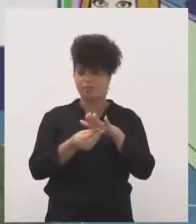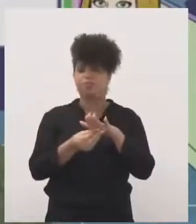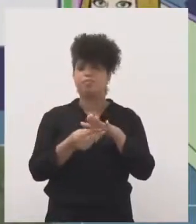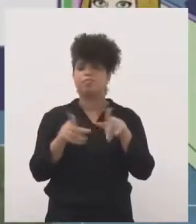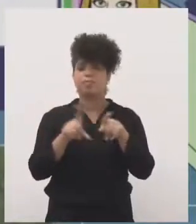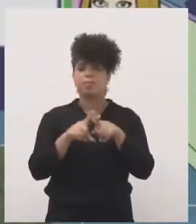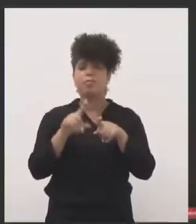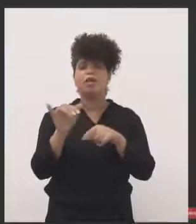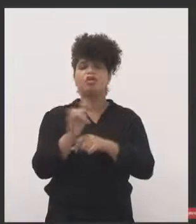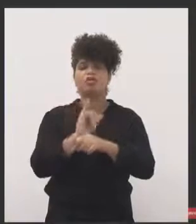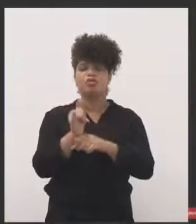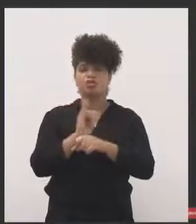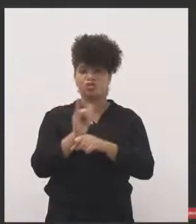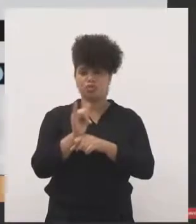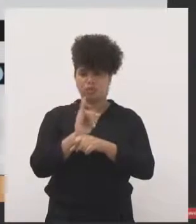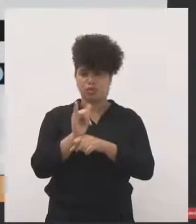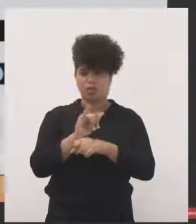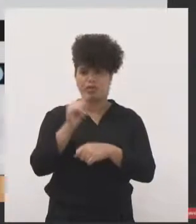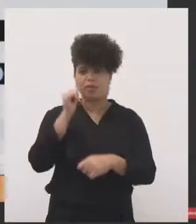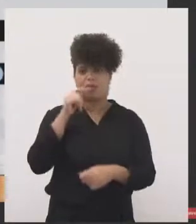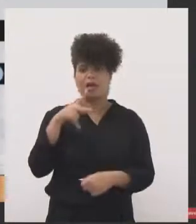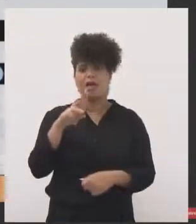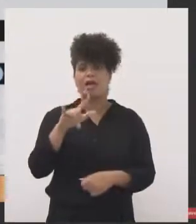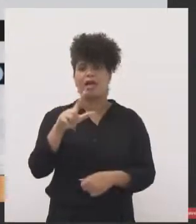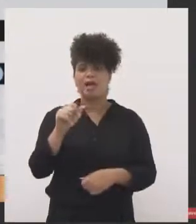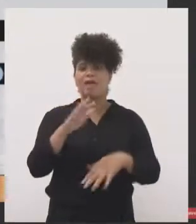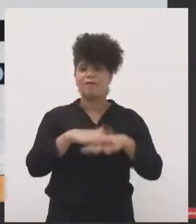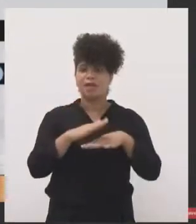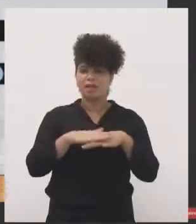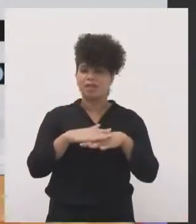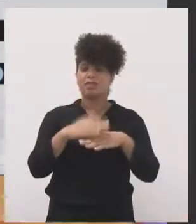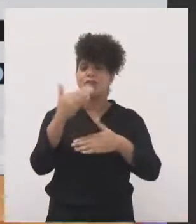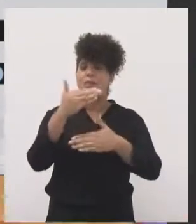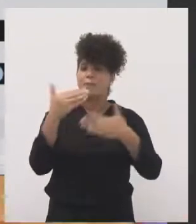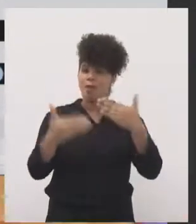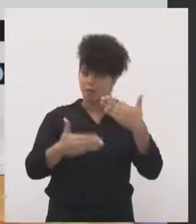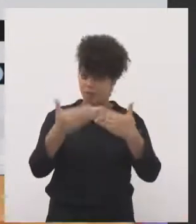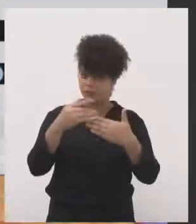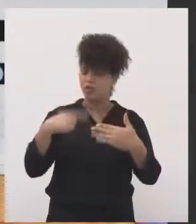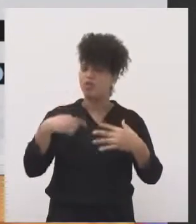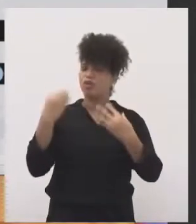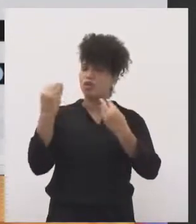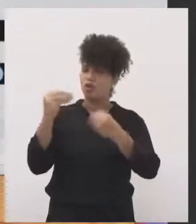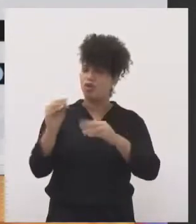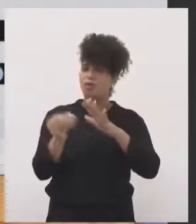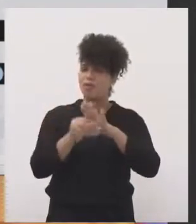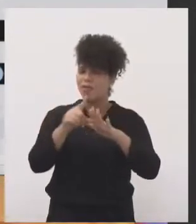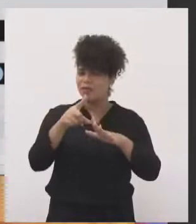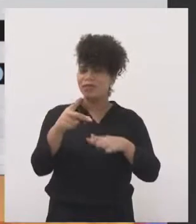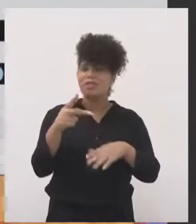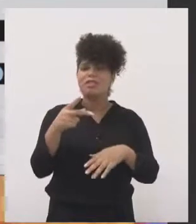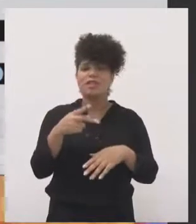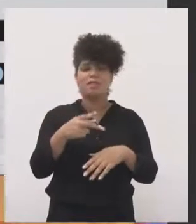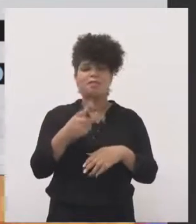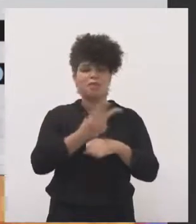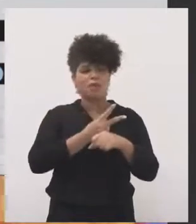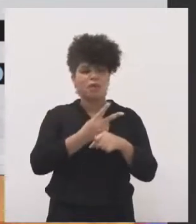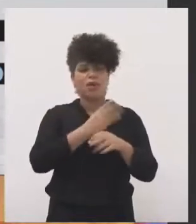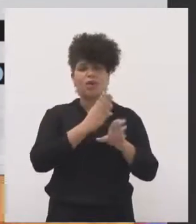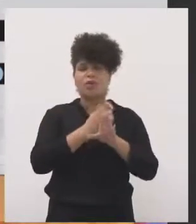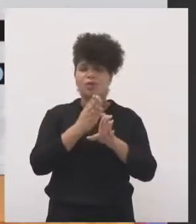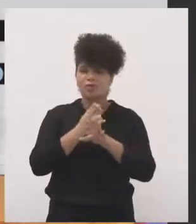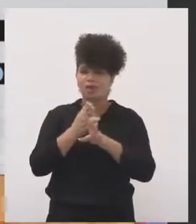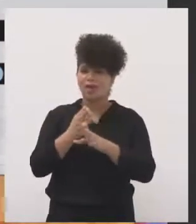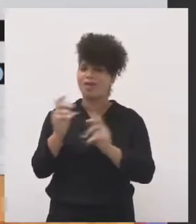também no YouTube. A Carla fez um PPT, a gente vai colocar junto lá no repositório para que vocês visitem e vocês olhem